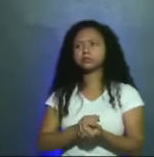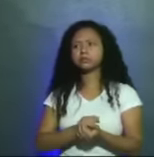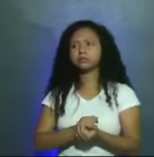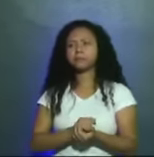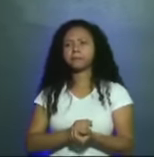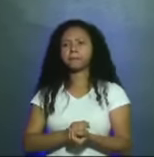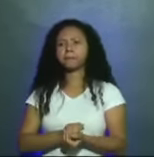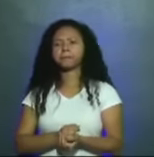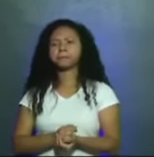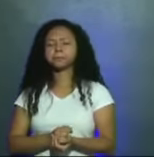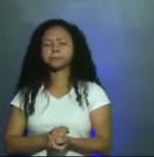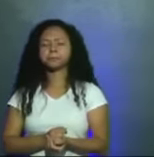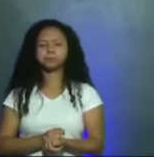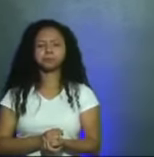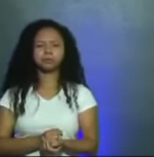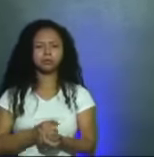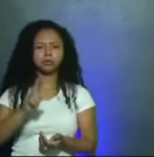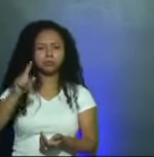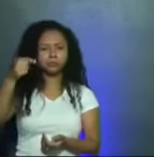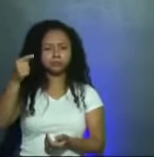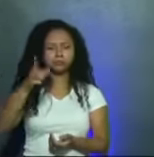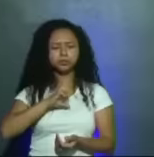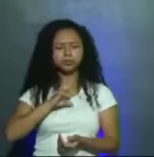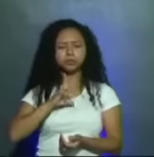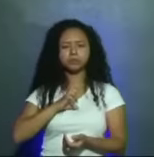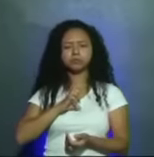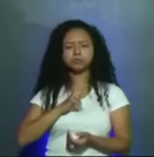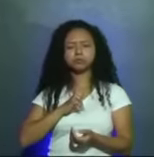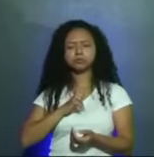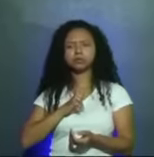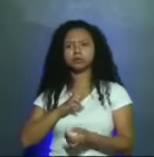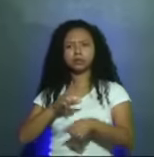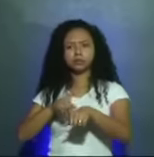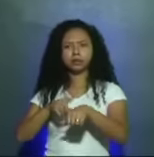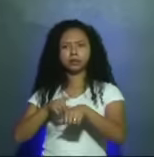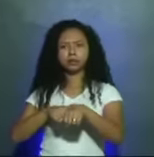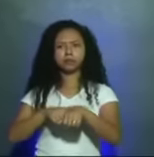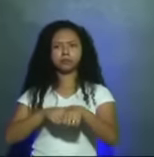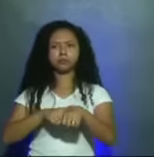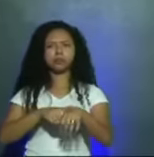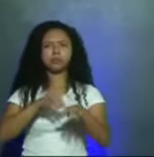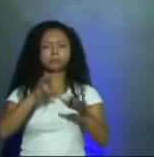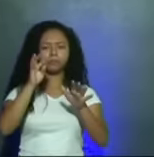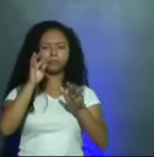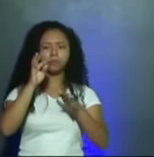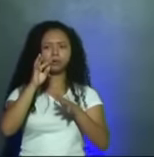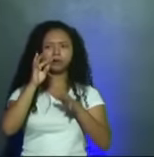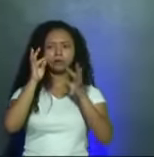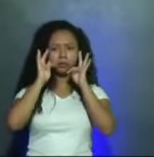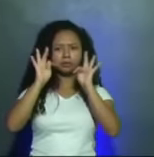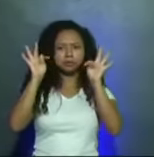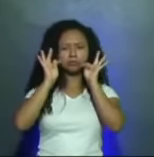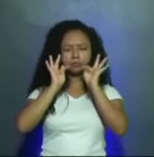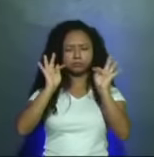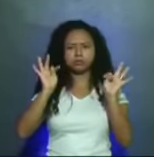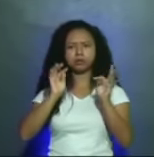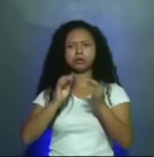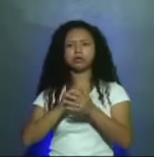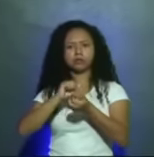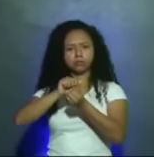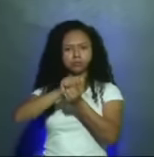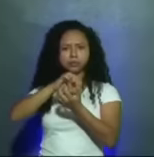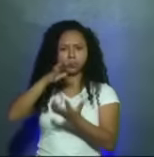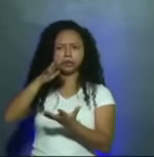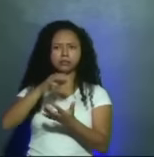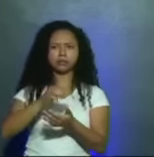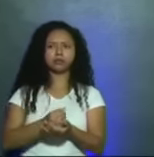testificar de alguns milagres, tá bom? As orações podem ser rápidas, mas específicas. Vamos tomar posse da